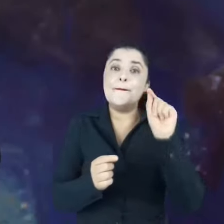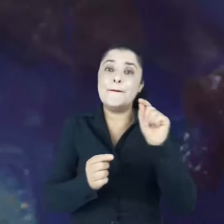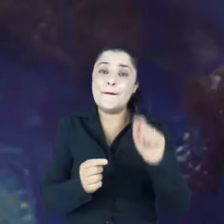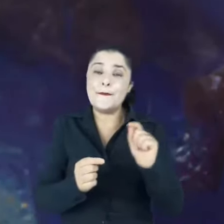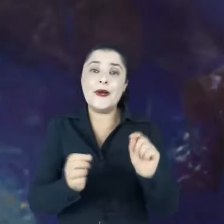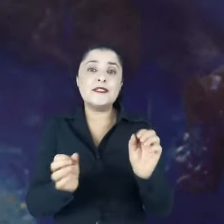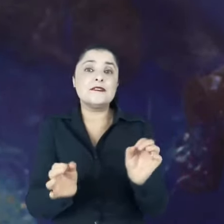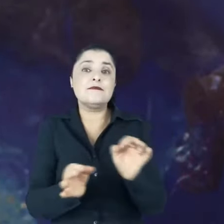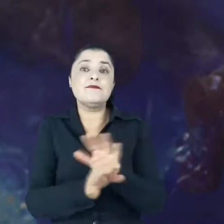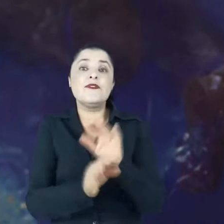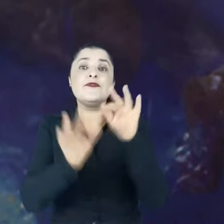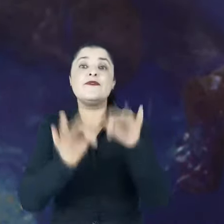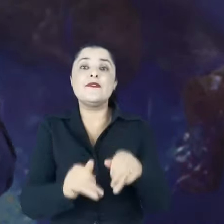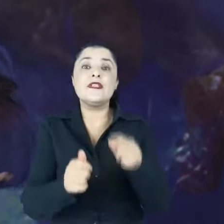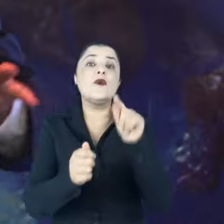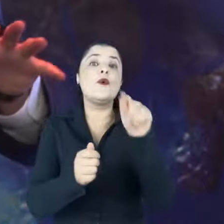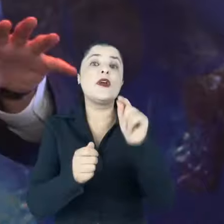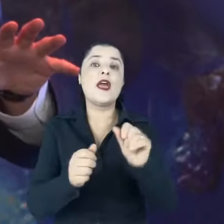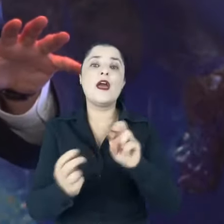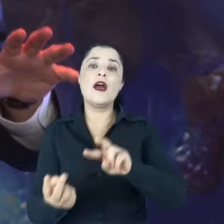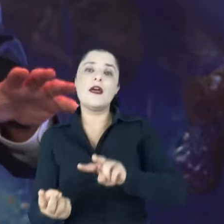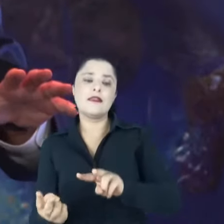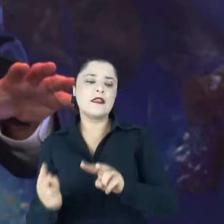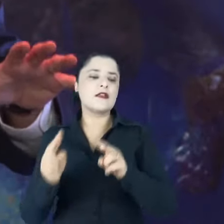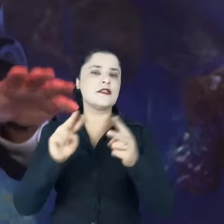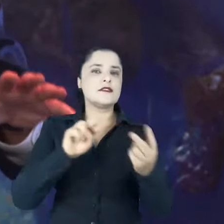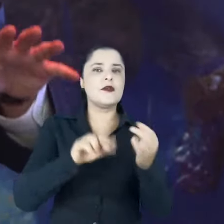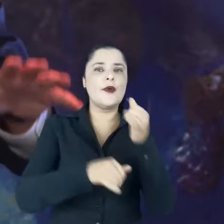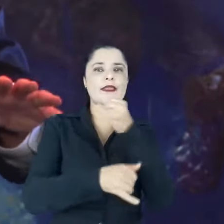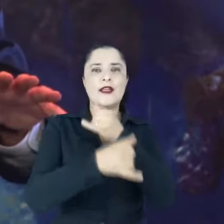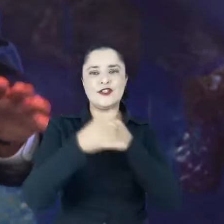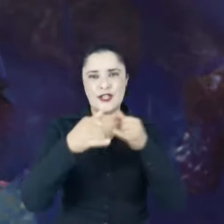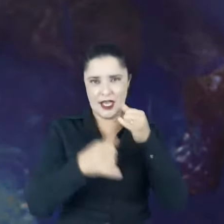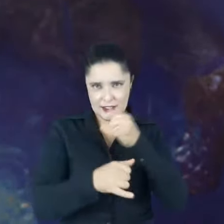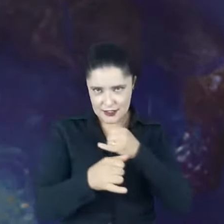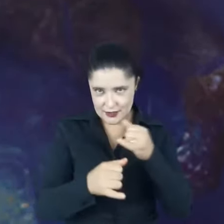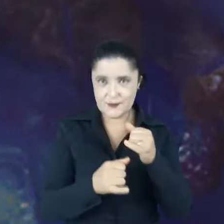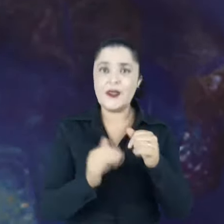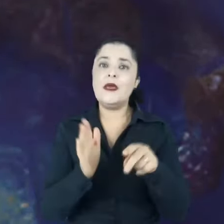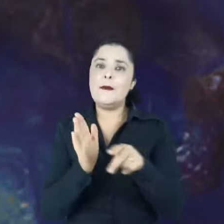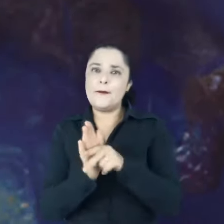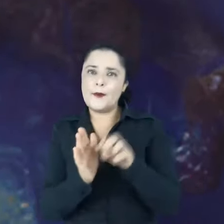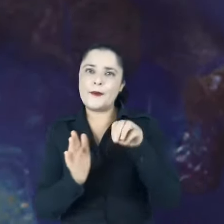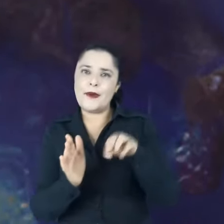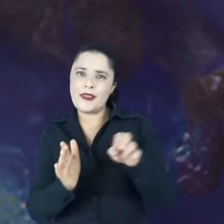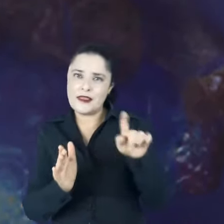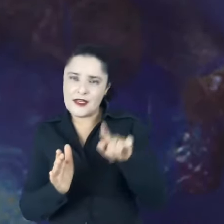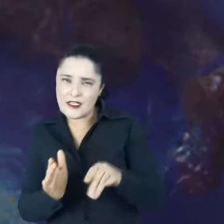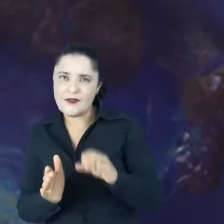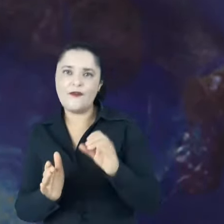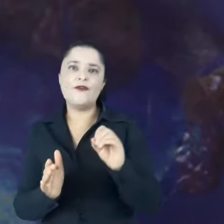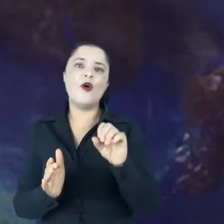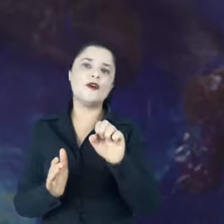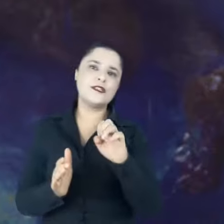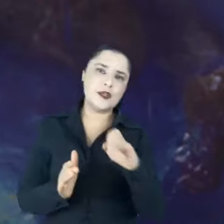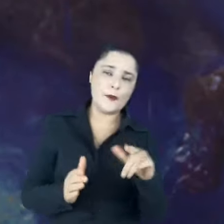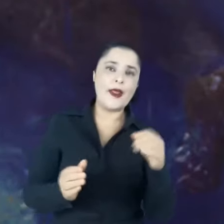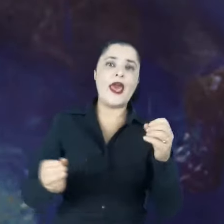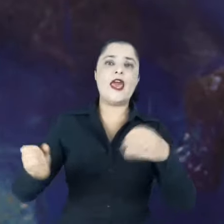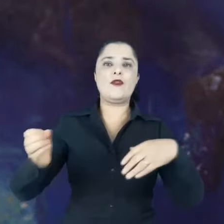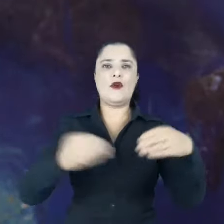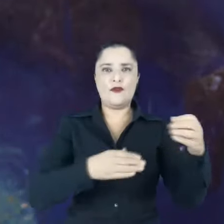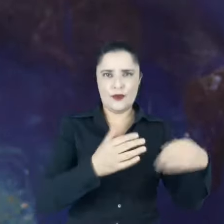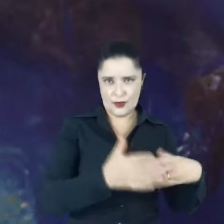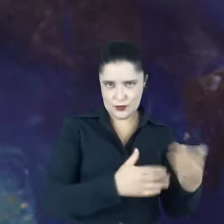fazer a transição energética de fonte matriz fóssil para renovável e ou a